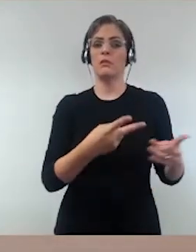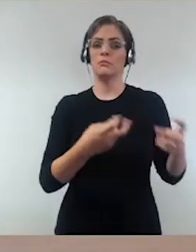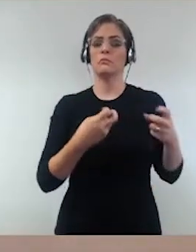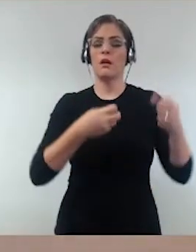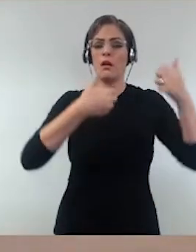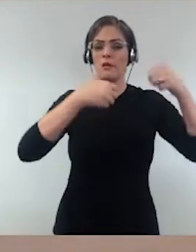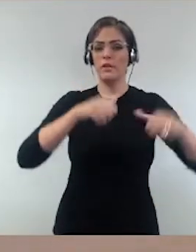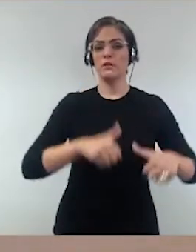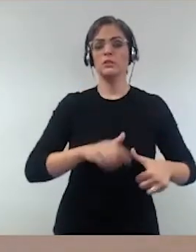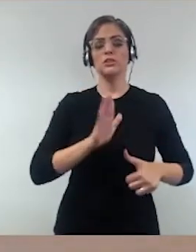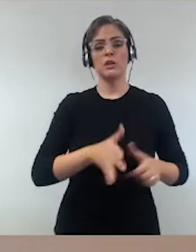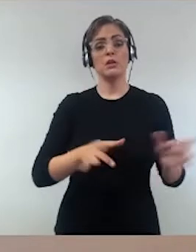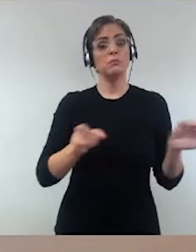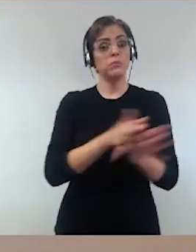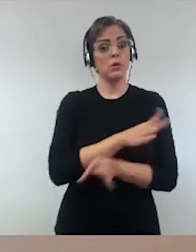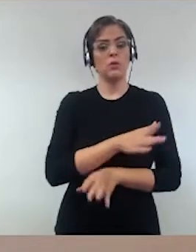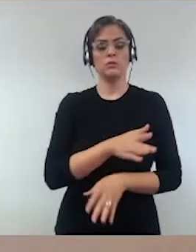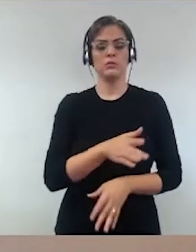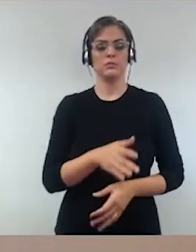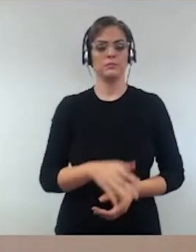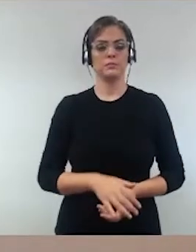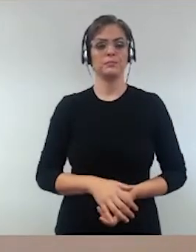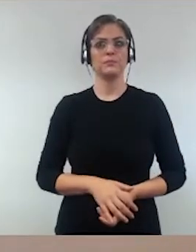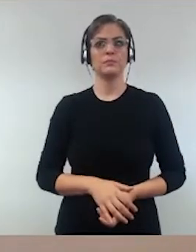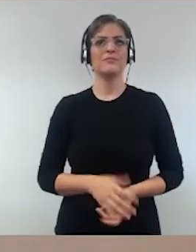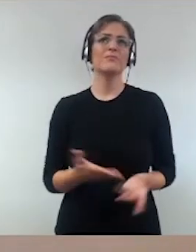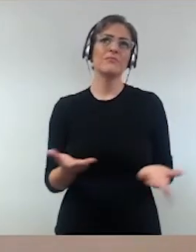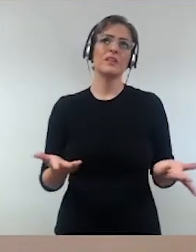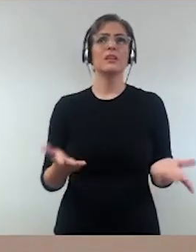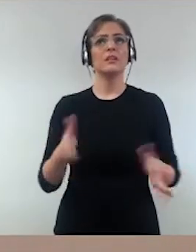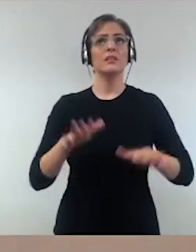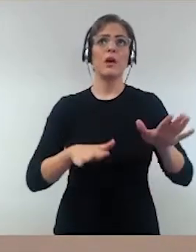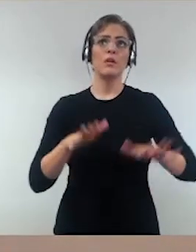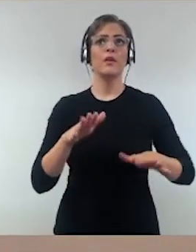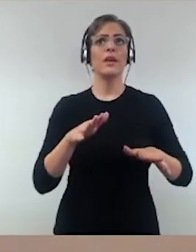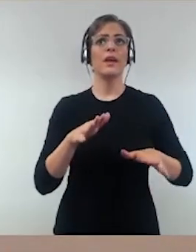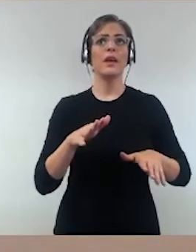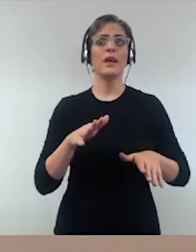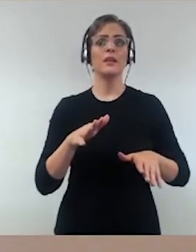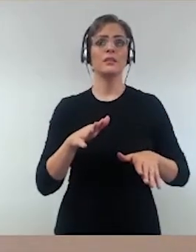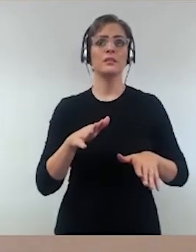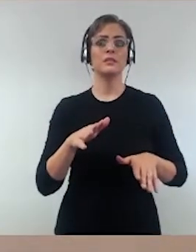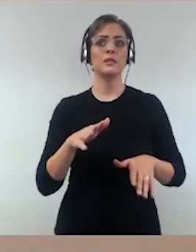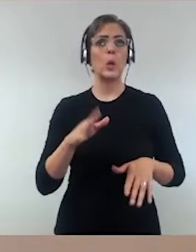ele não tinha um conteúdo fixo. Esse, eu diria que talvez fosse a